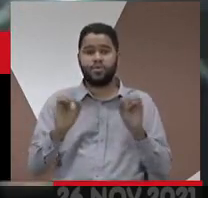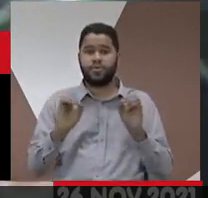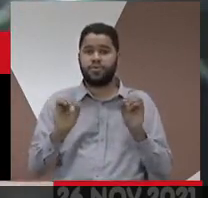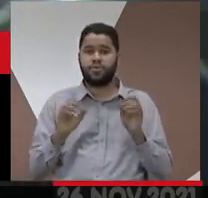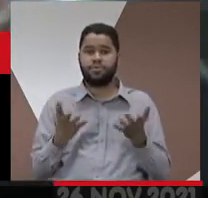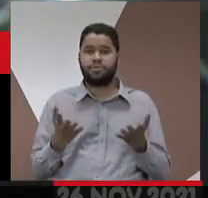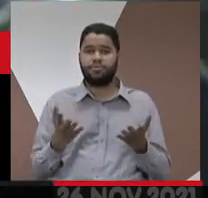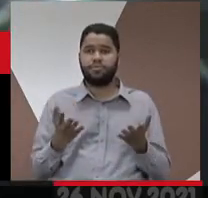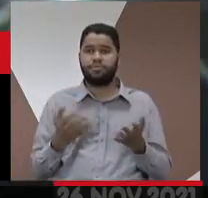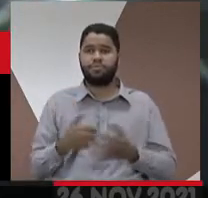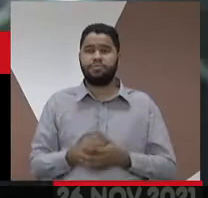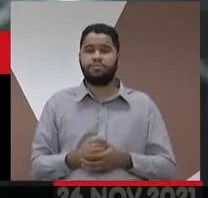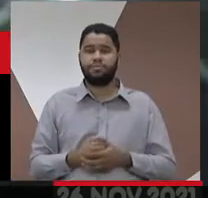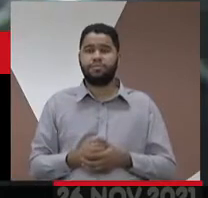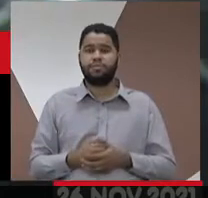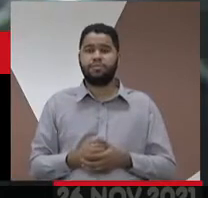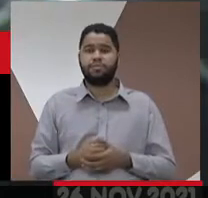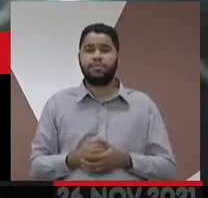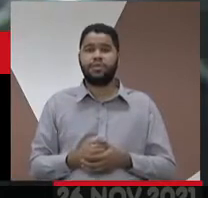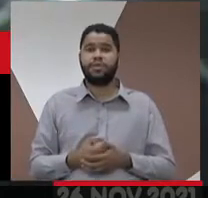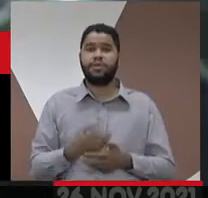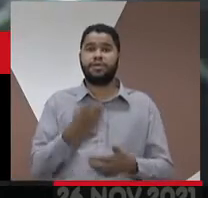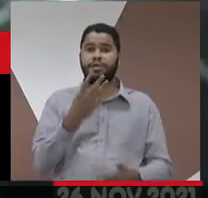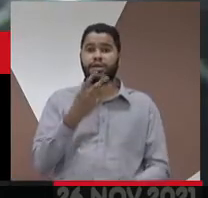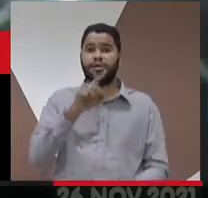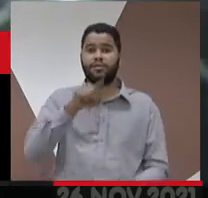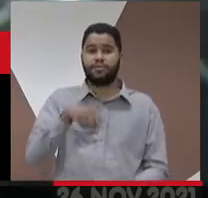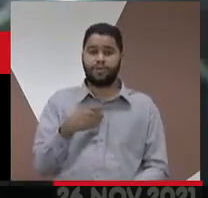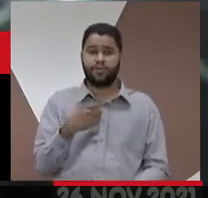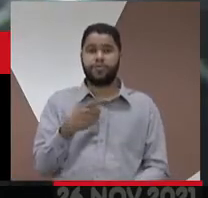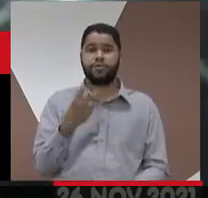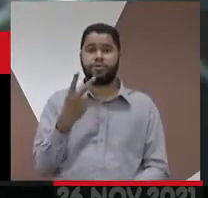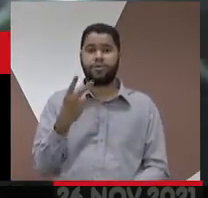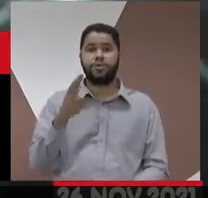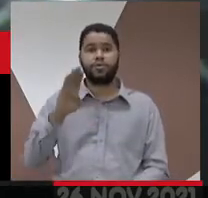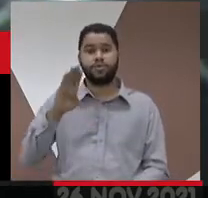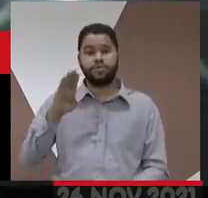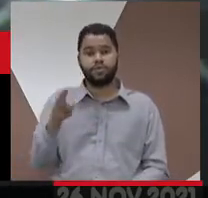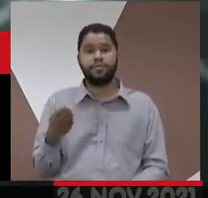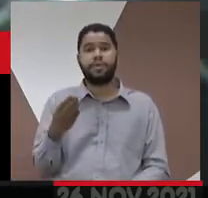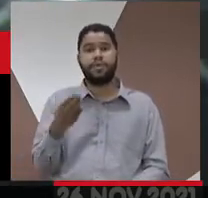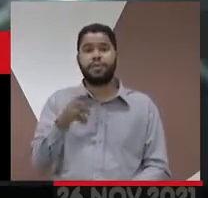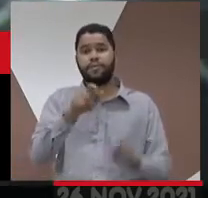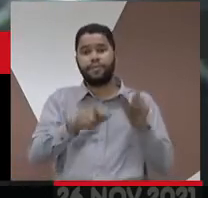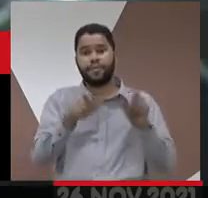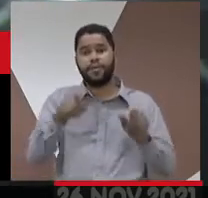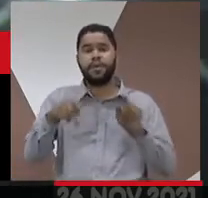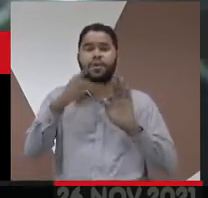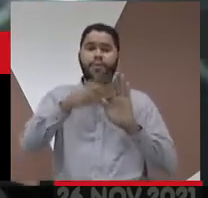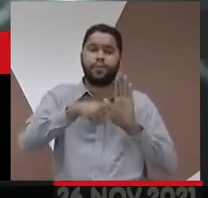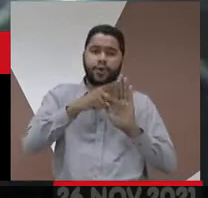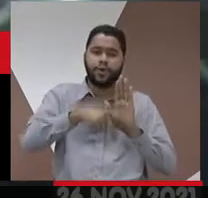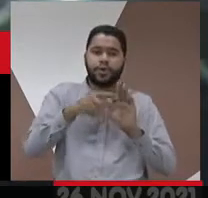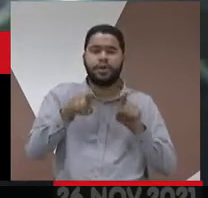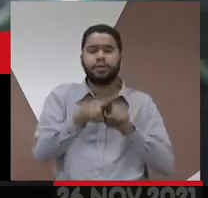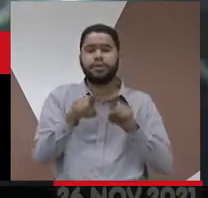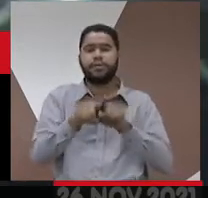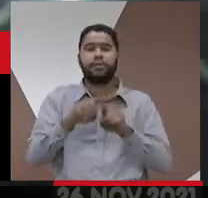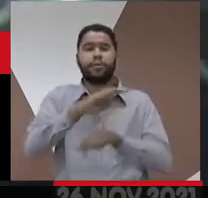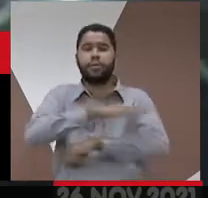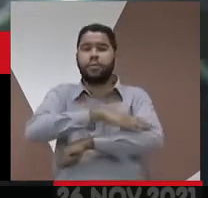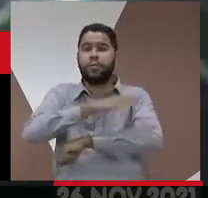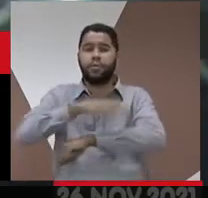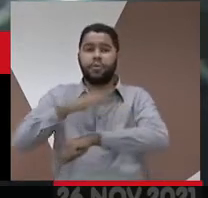é 1,5 bi, mas 3,2 bi que vão ser pagos para os atingidos, projetos da Calha. Para Brumadinho mesmo não vai